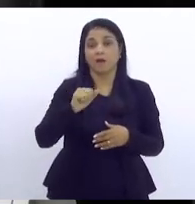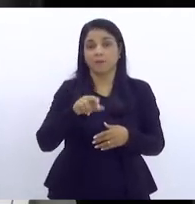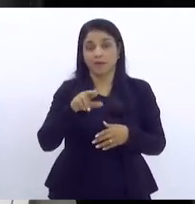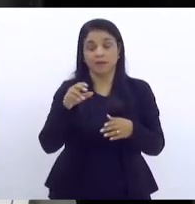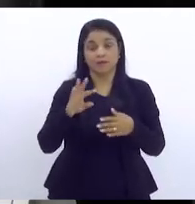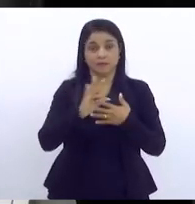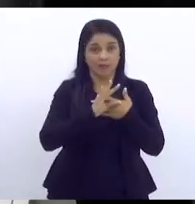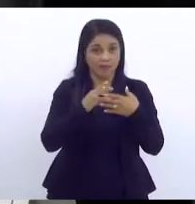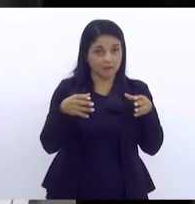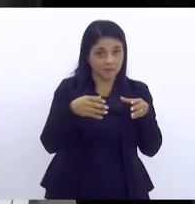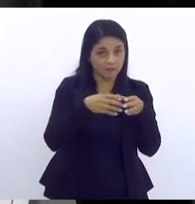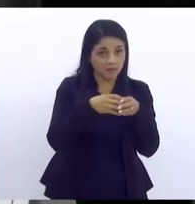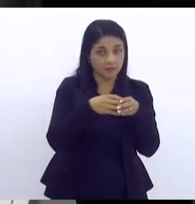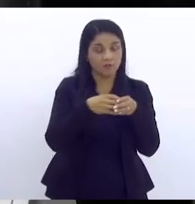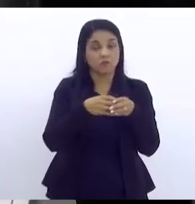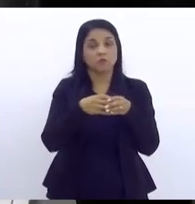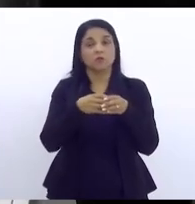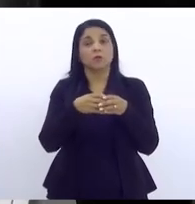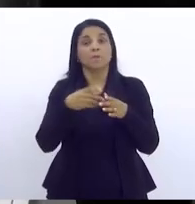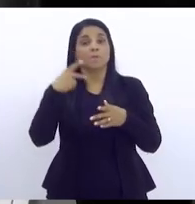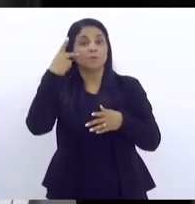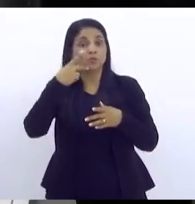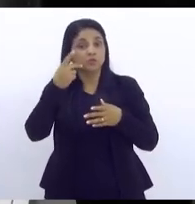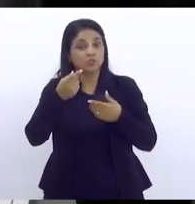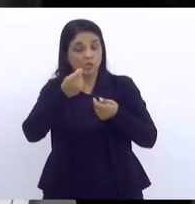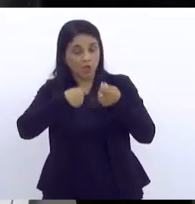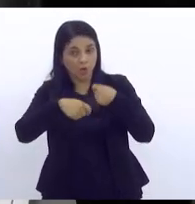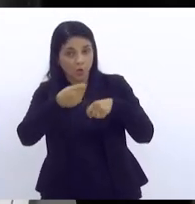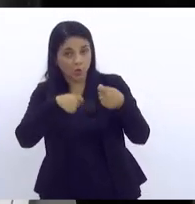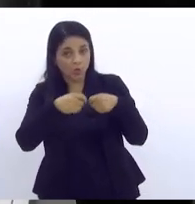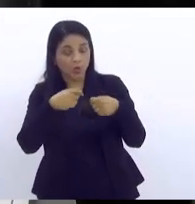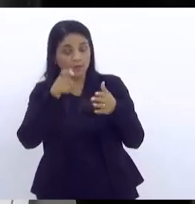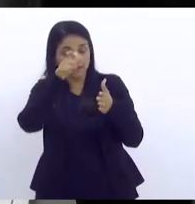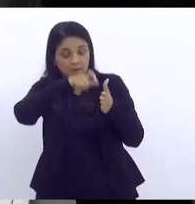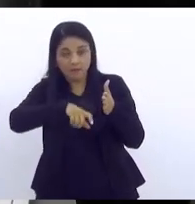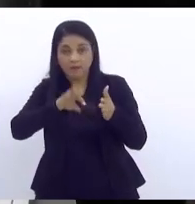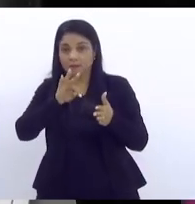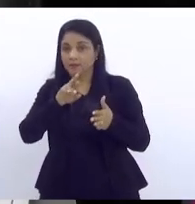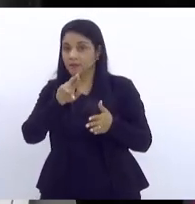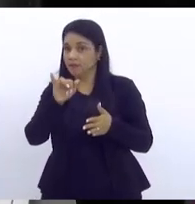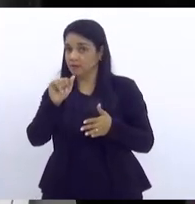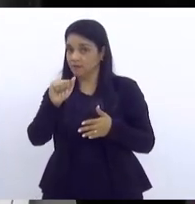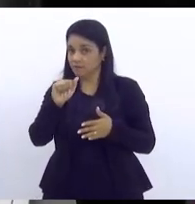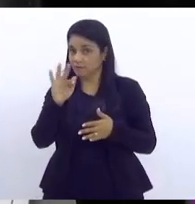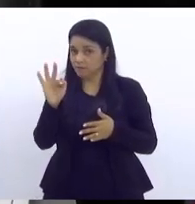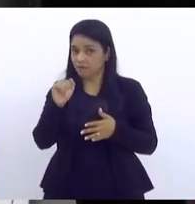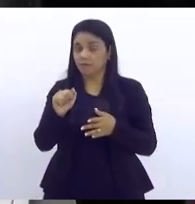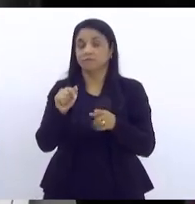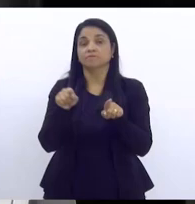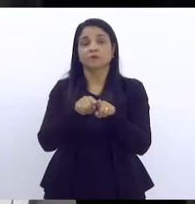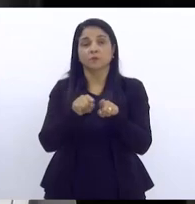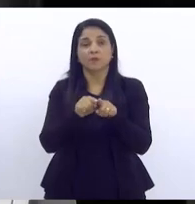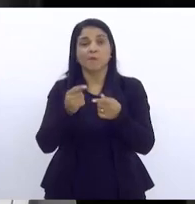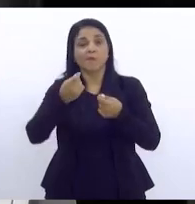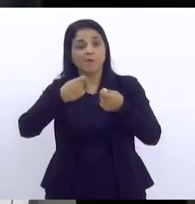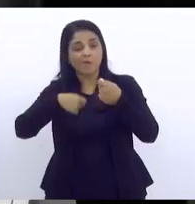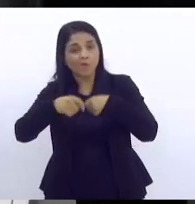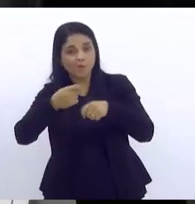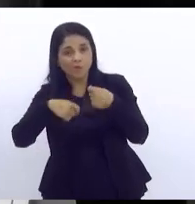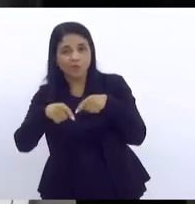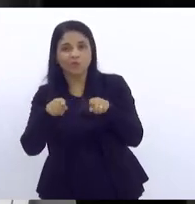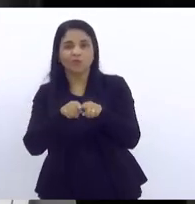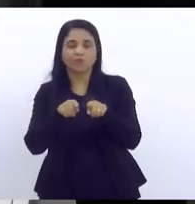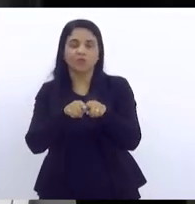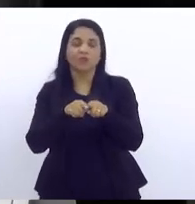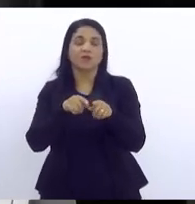e tarifária que lida com os assuntos mais relacionados à questão toda Econômica as questões de tarifa as questões de de